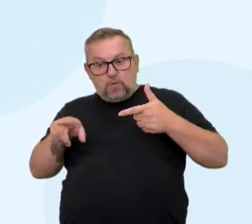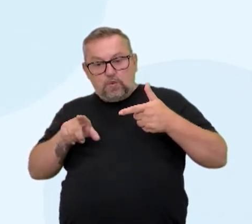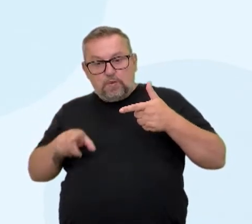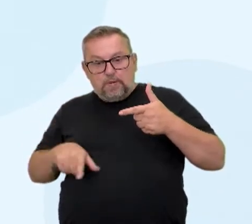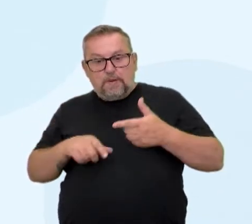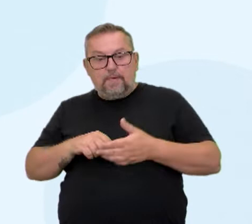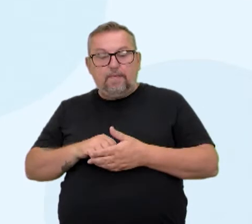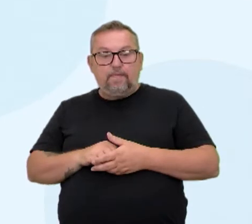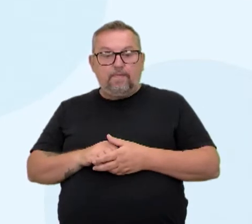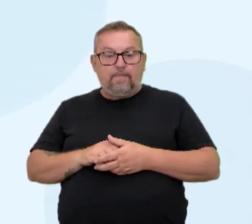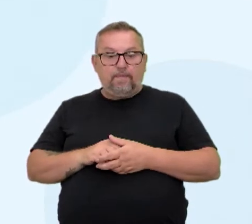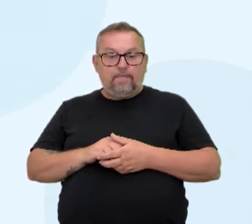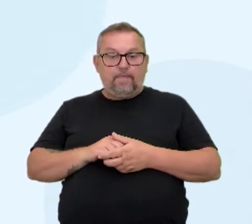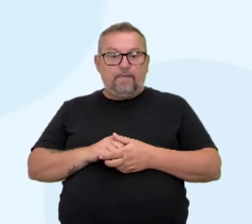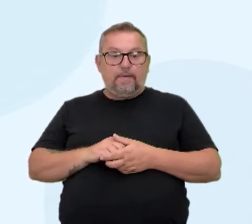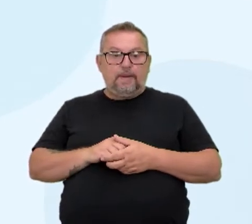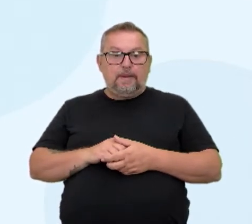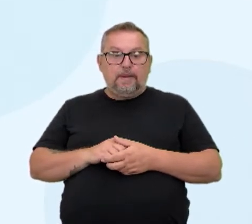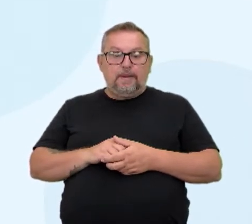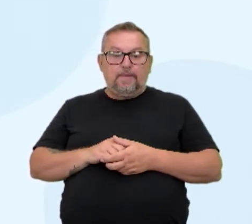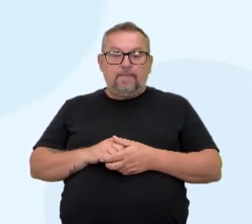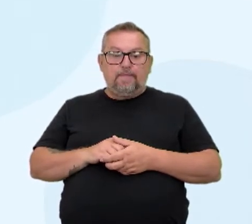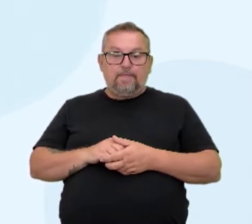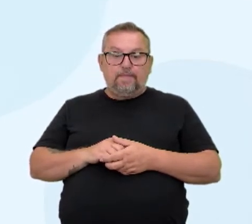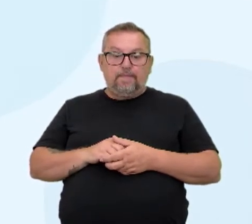Ramificações primárias.